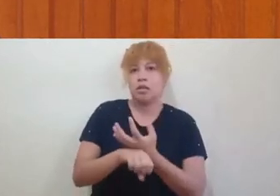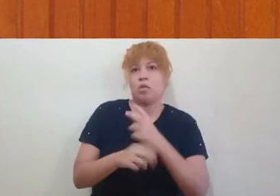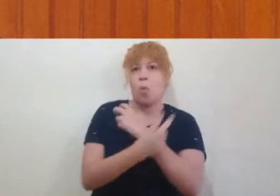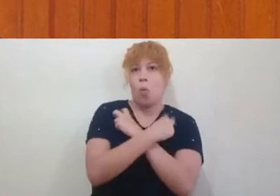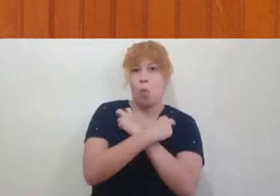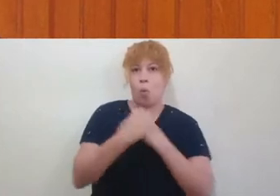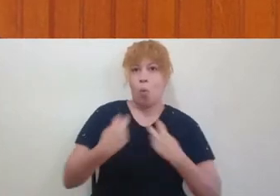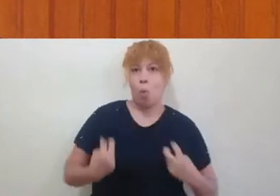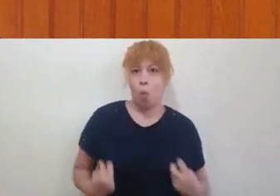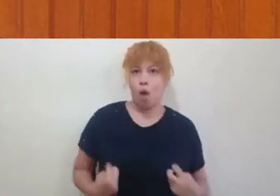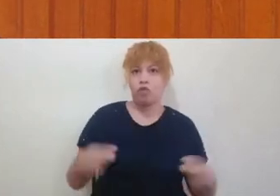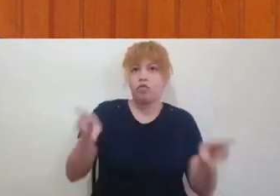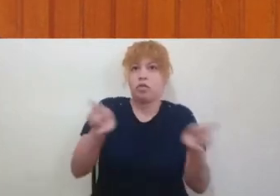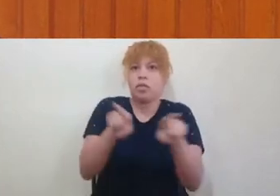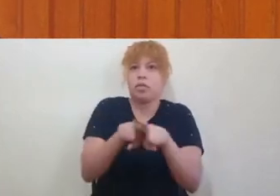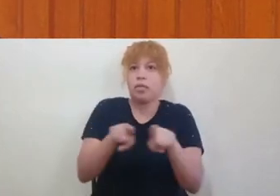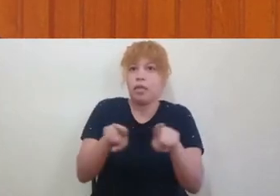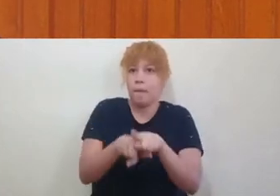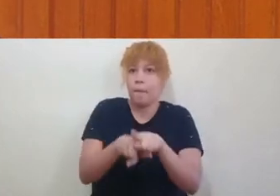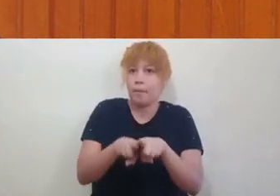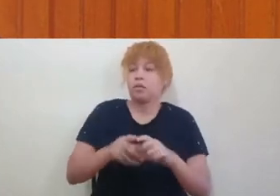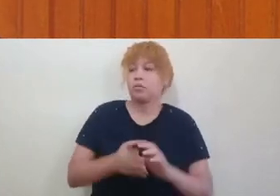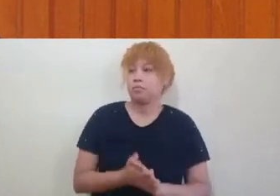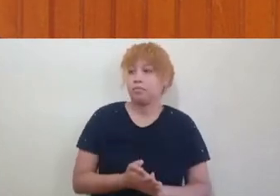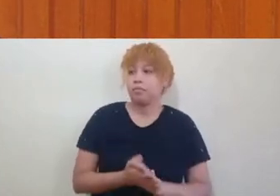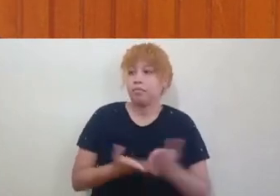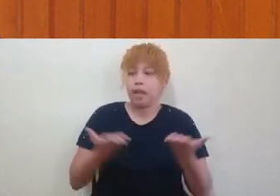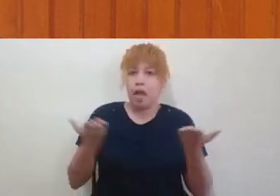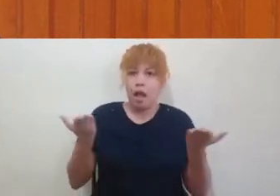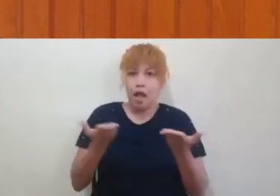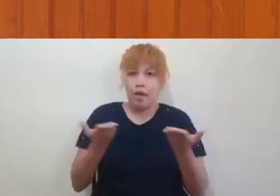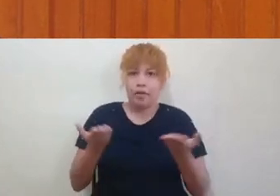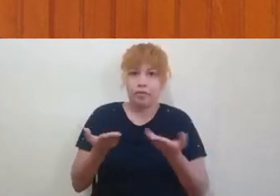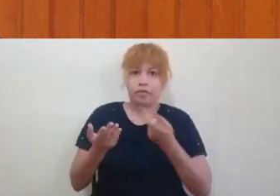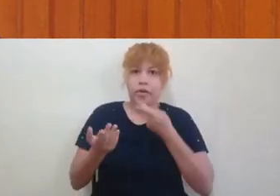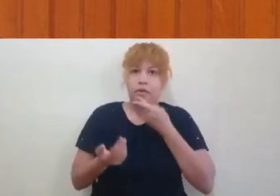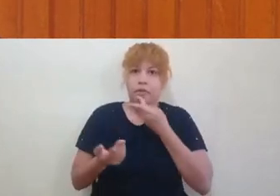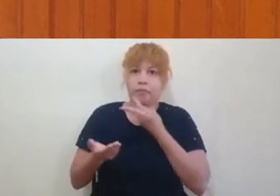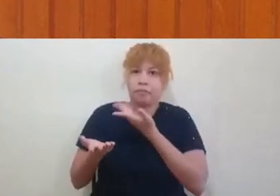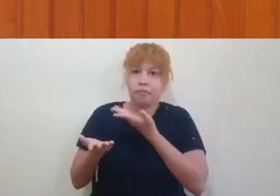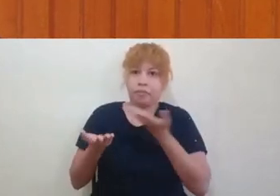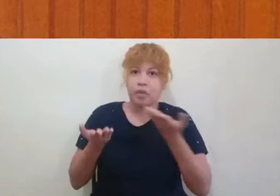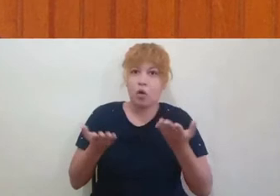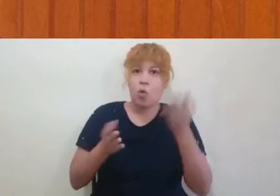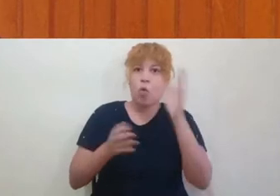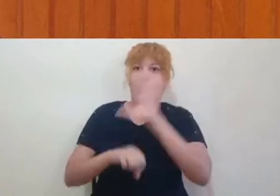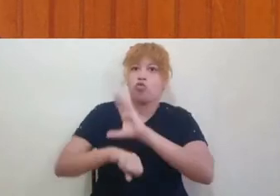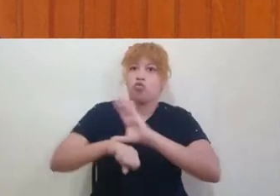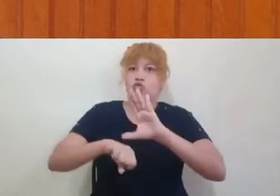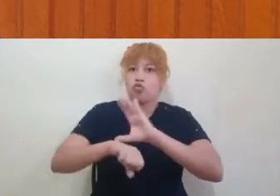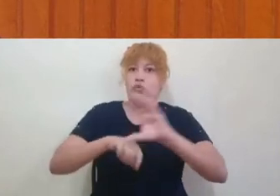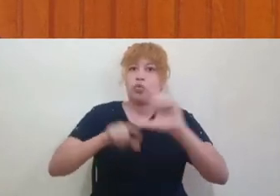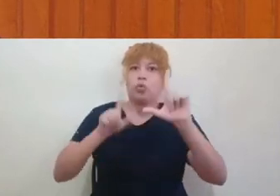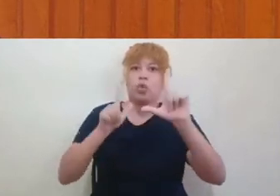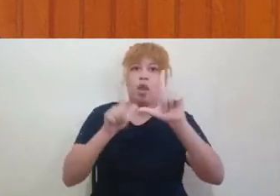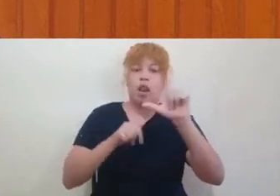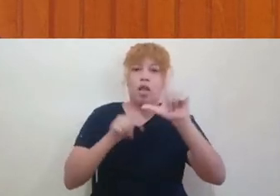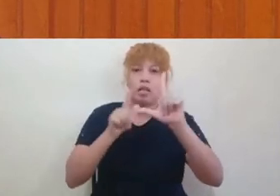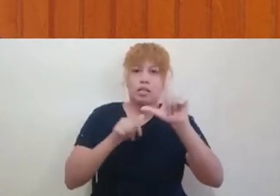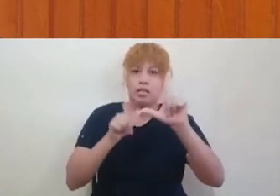à Distância, Letras, SEDE, Letras, Unidade Acadêmica de Educação à